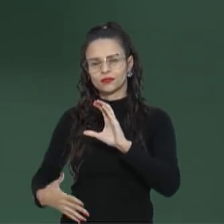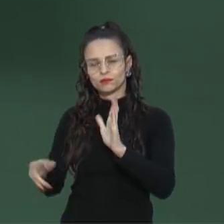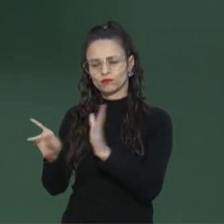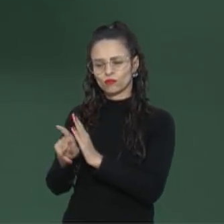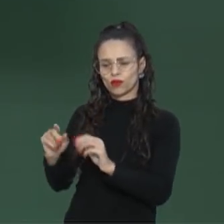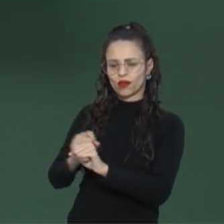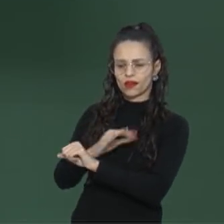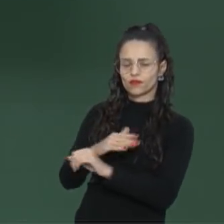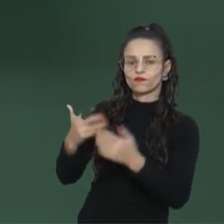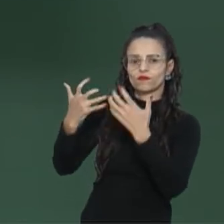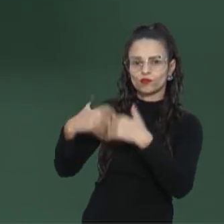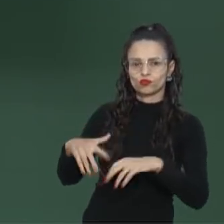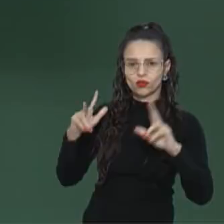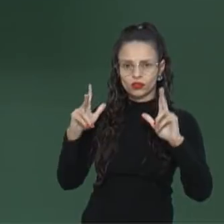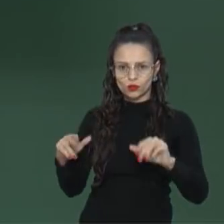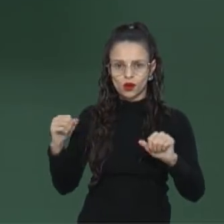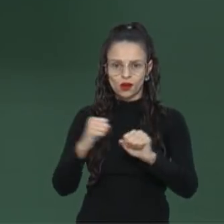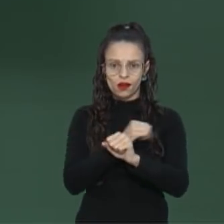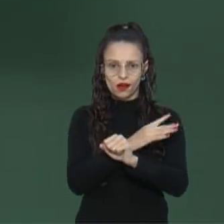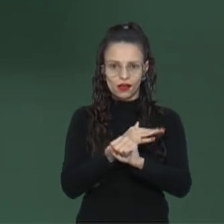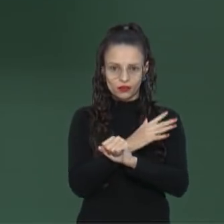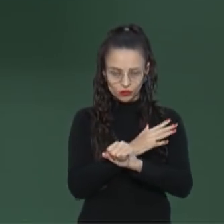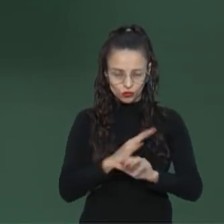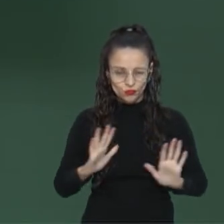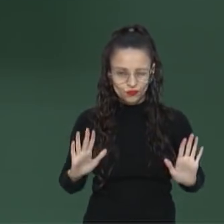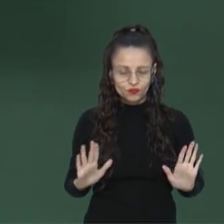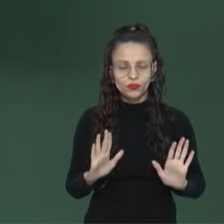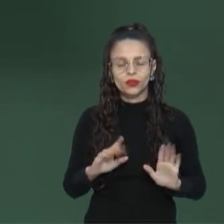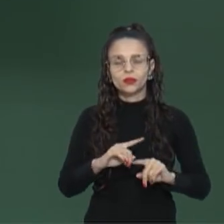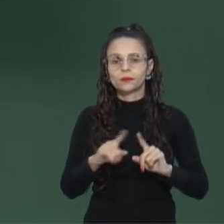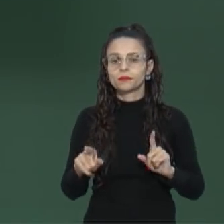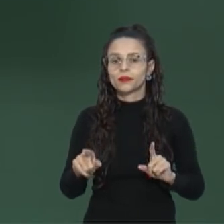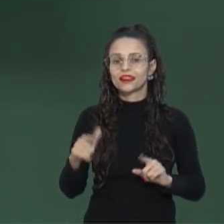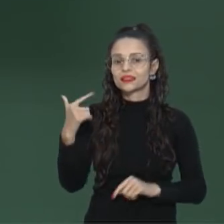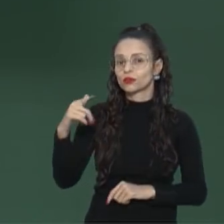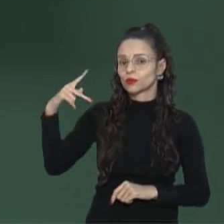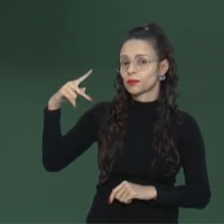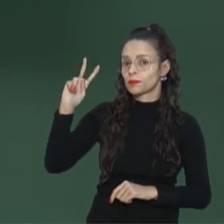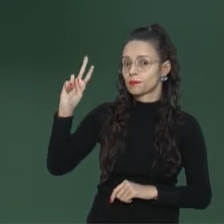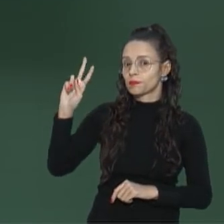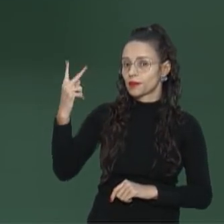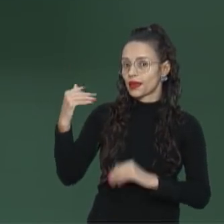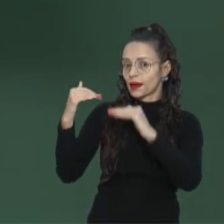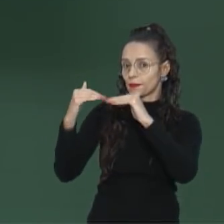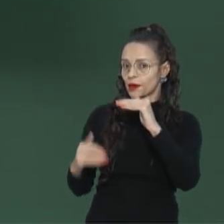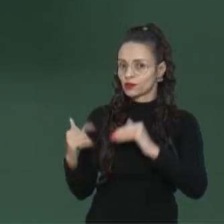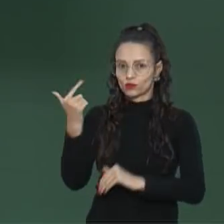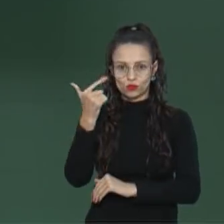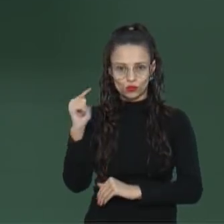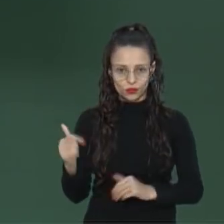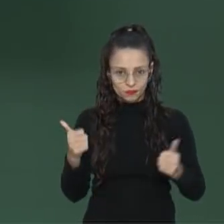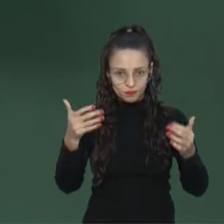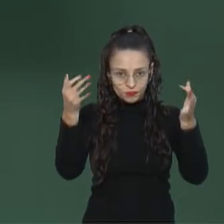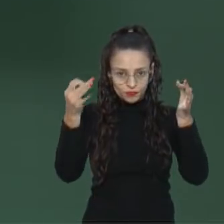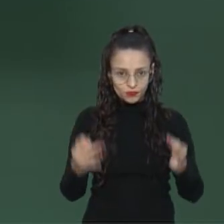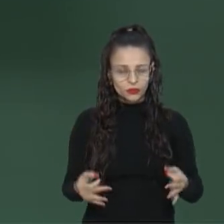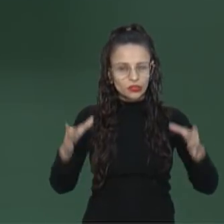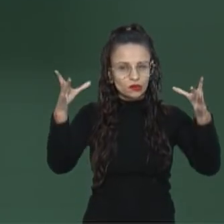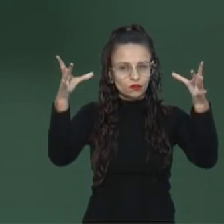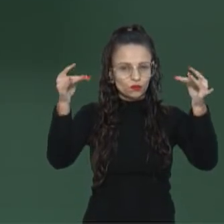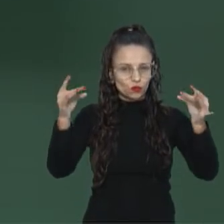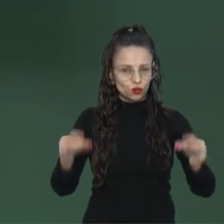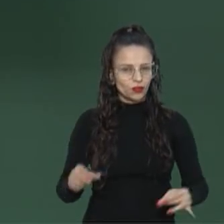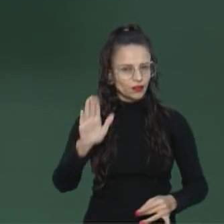Ele funciona como um ácido, mas sem ter acidez. Ele não tem pH baixo. Perfeito? Vou detalhar cada